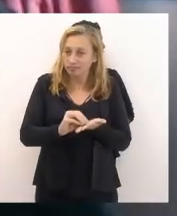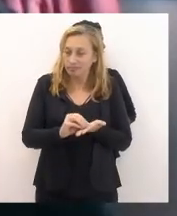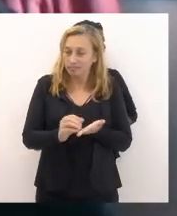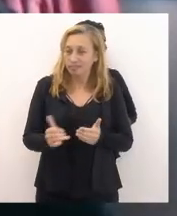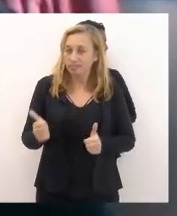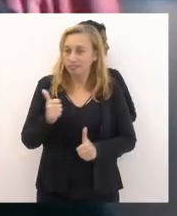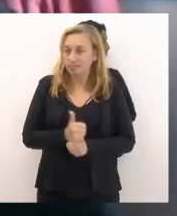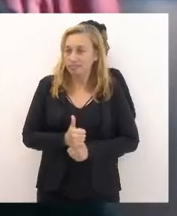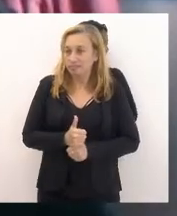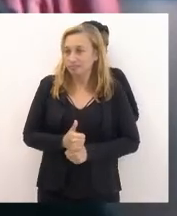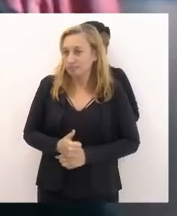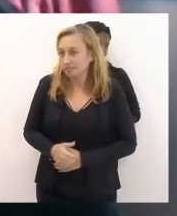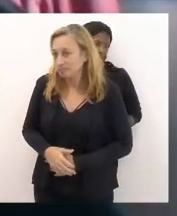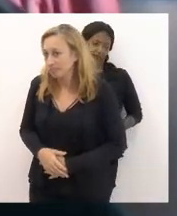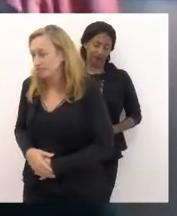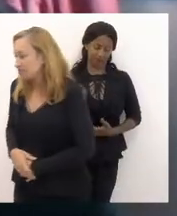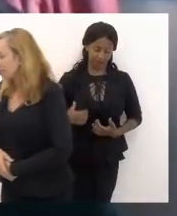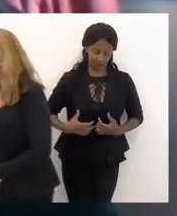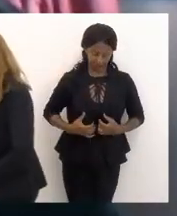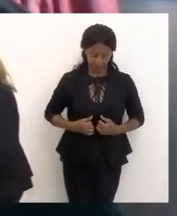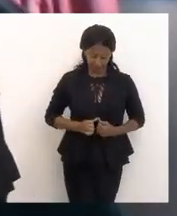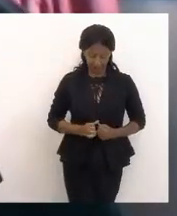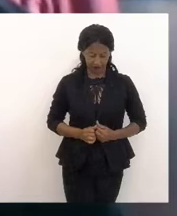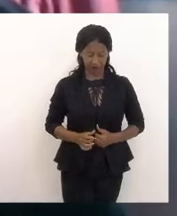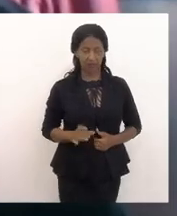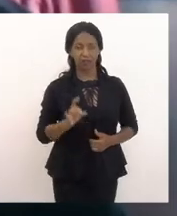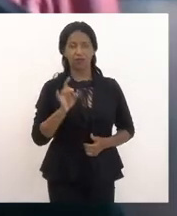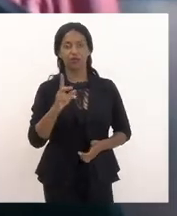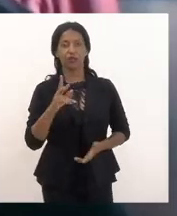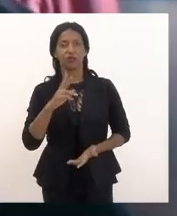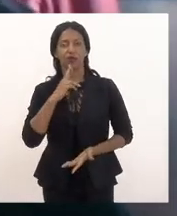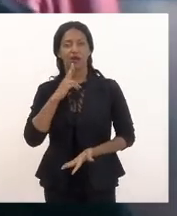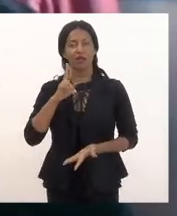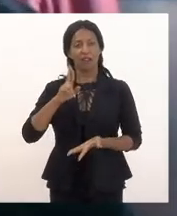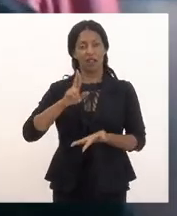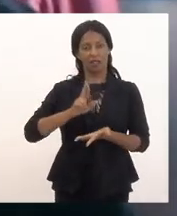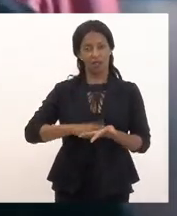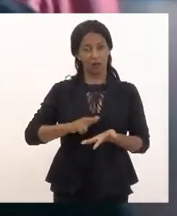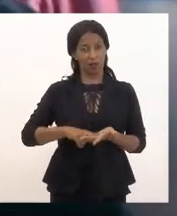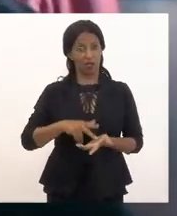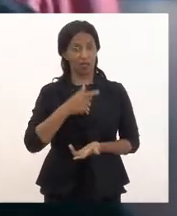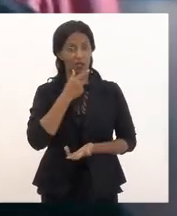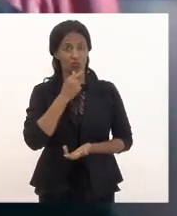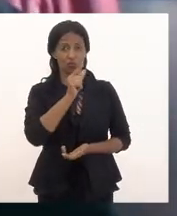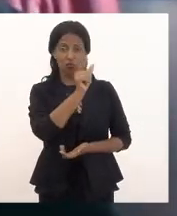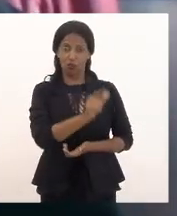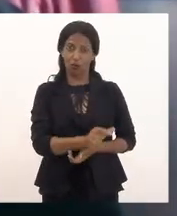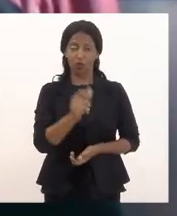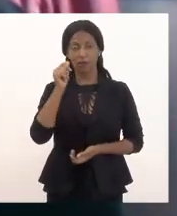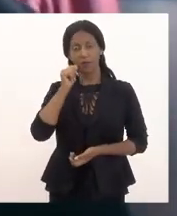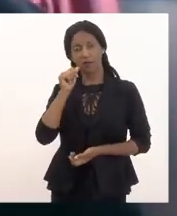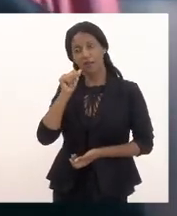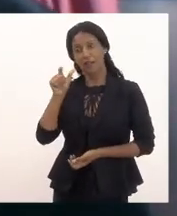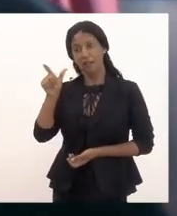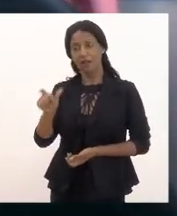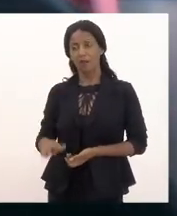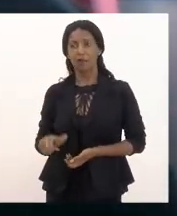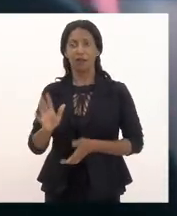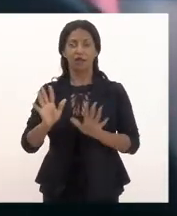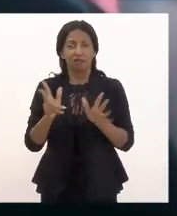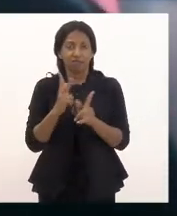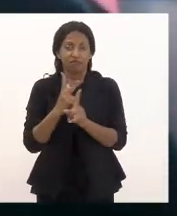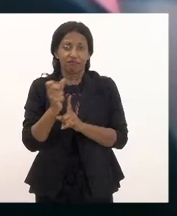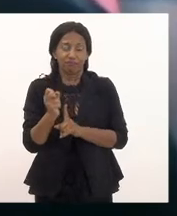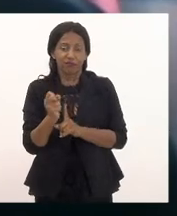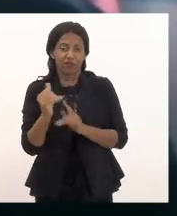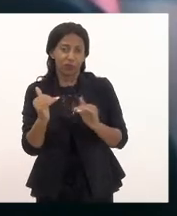ele, na verdade, só reconhece dois sexos, o sexo masculino e o sexo feminino. Isso é matéria vencida